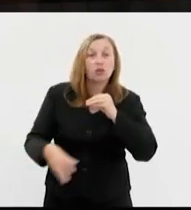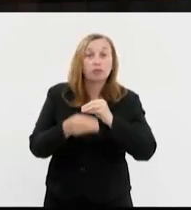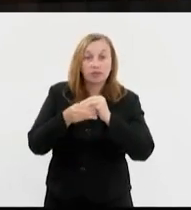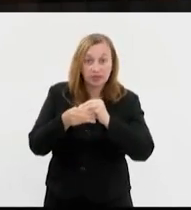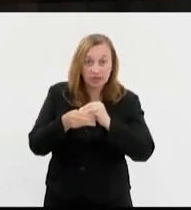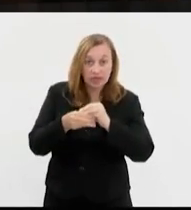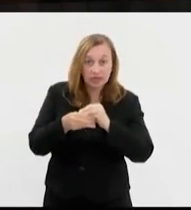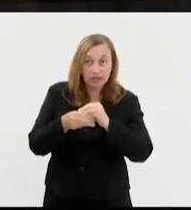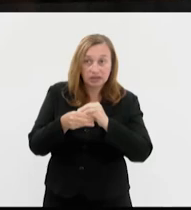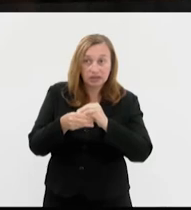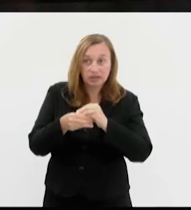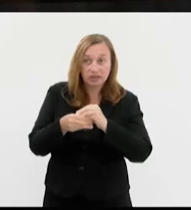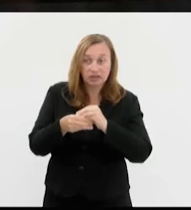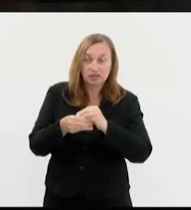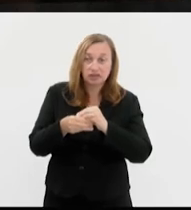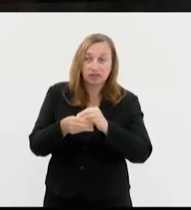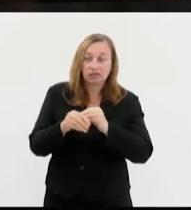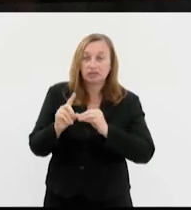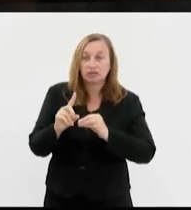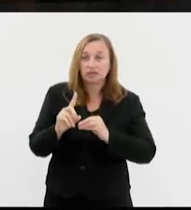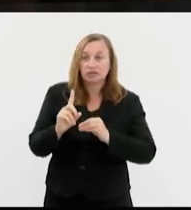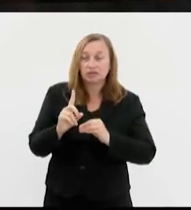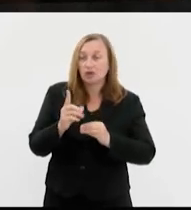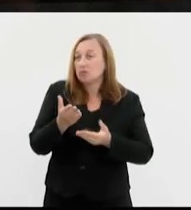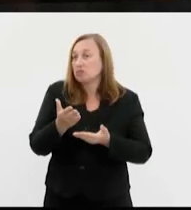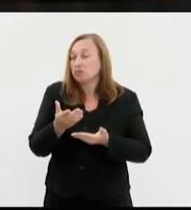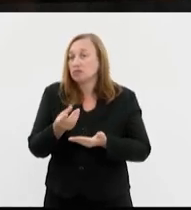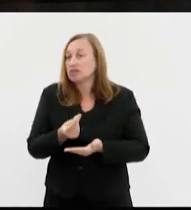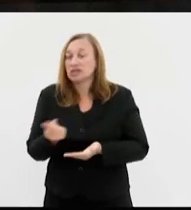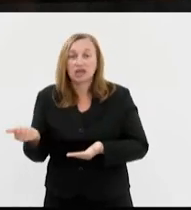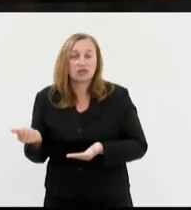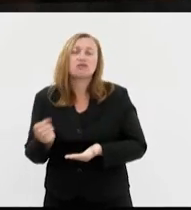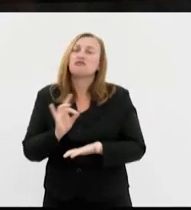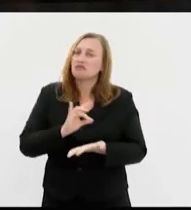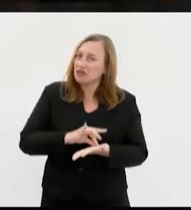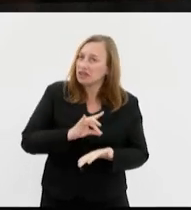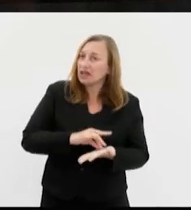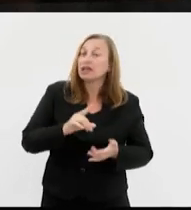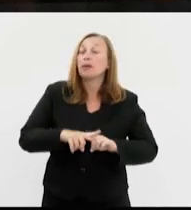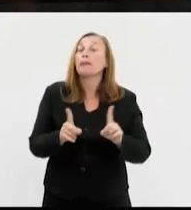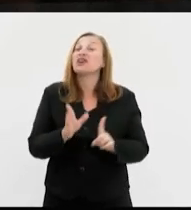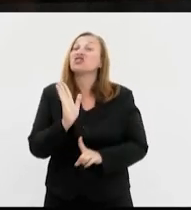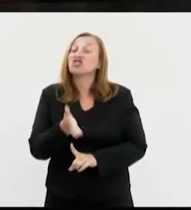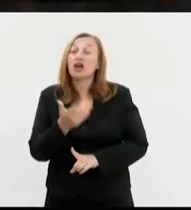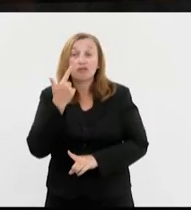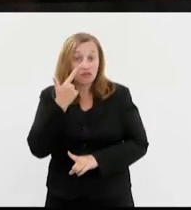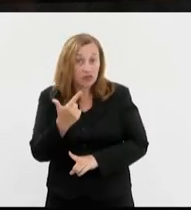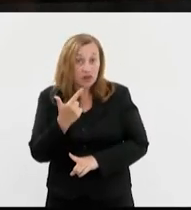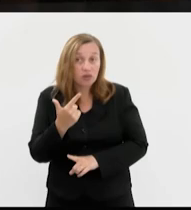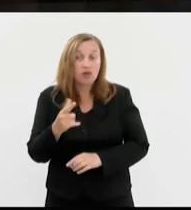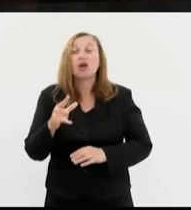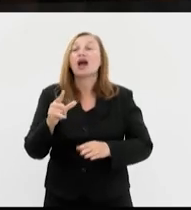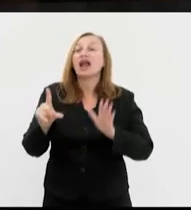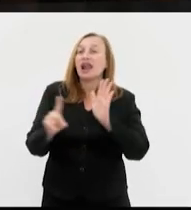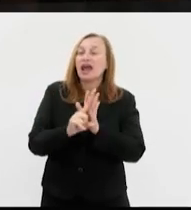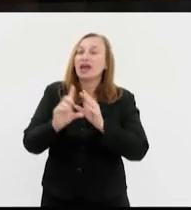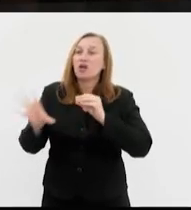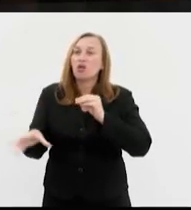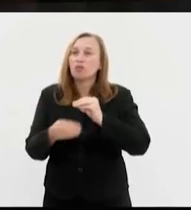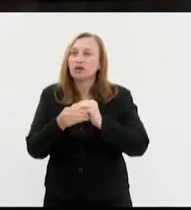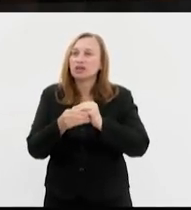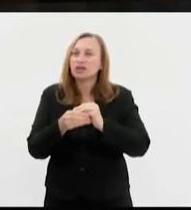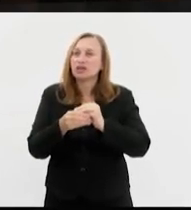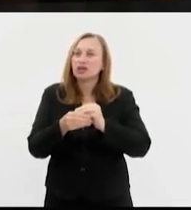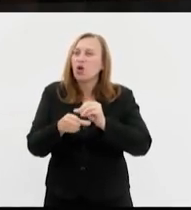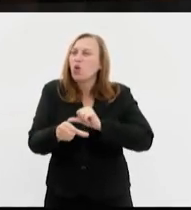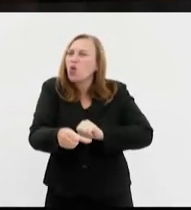complementares não saíram. É verdade. Mas já viu lei complementar